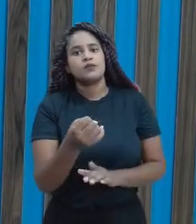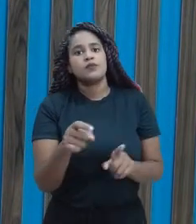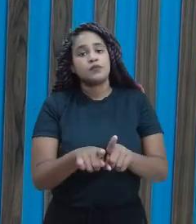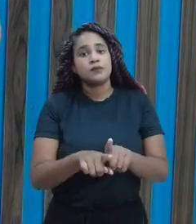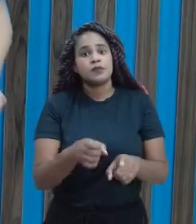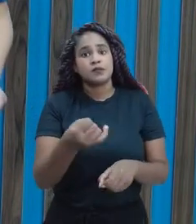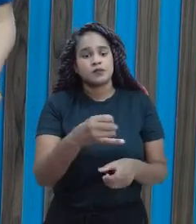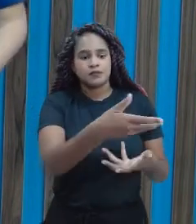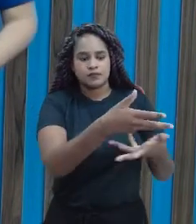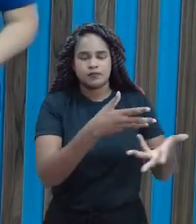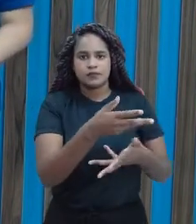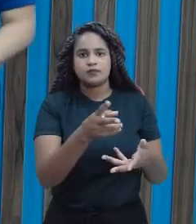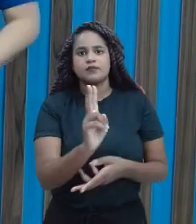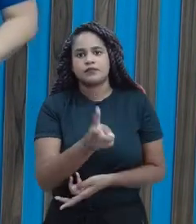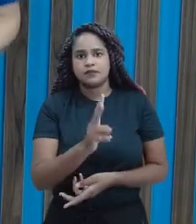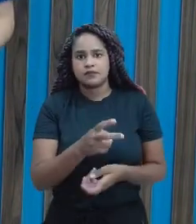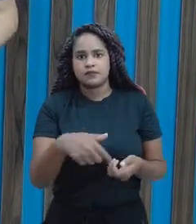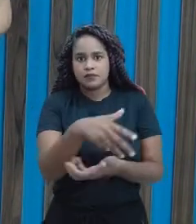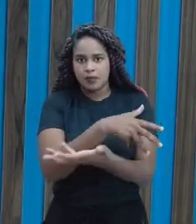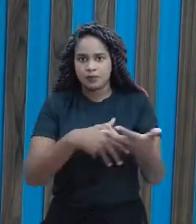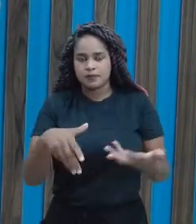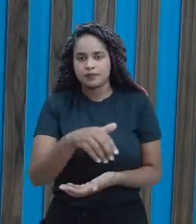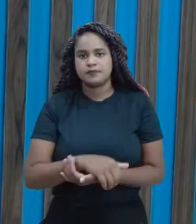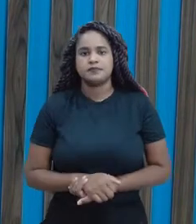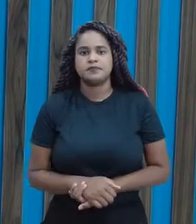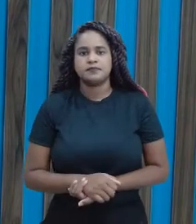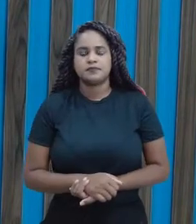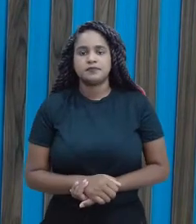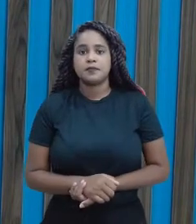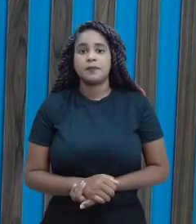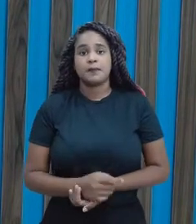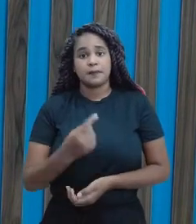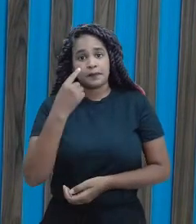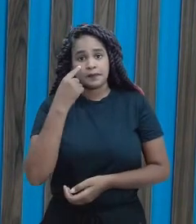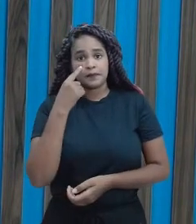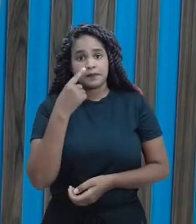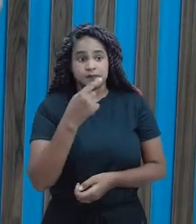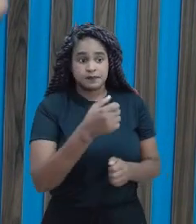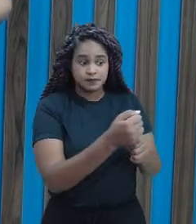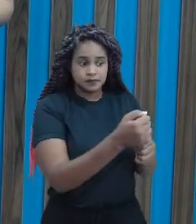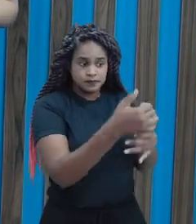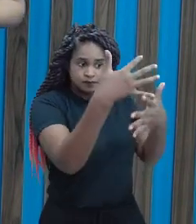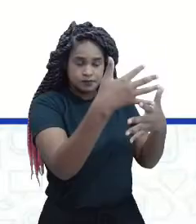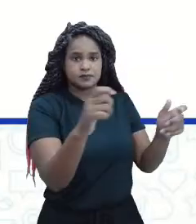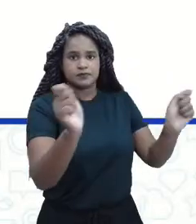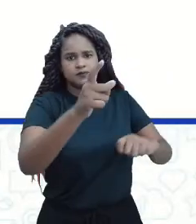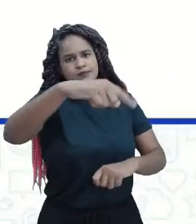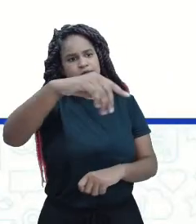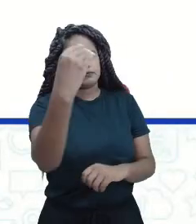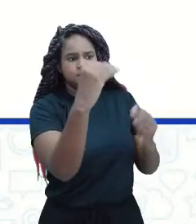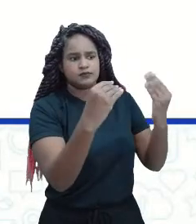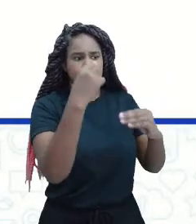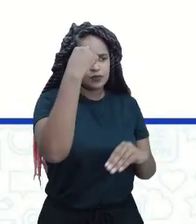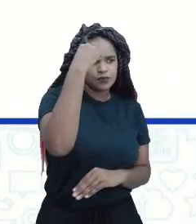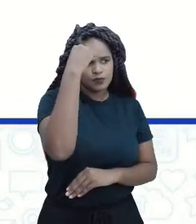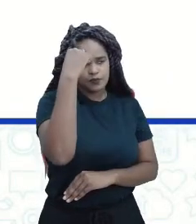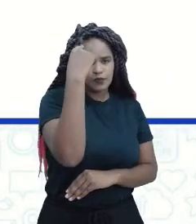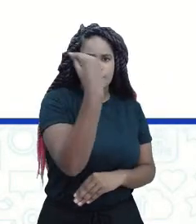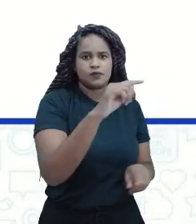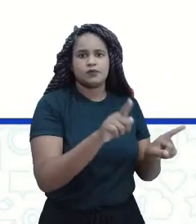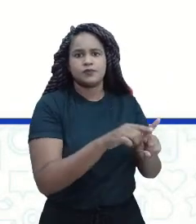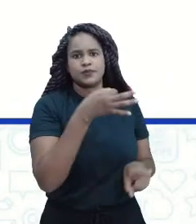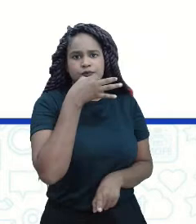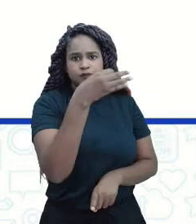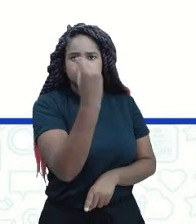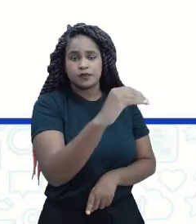também comenta com a gente, tá bom? Então, lá no chat você vai poder colocar as suas dúvidas, os seus comentários. Lembra